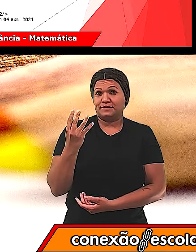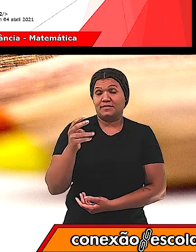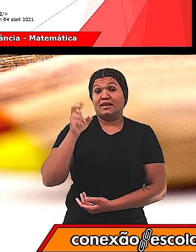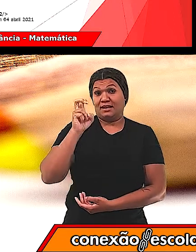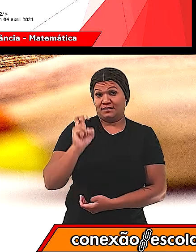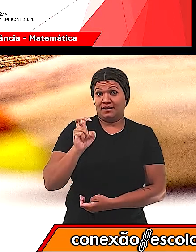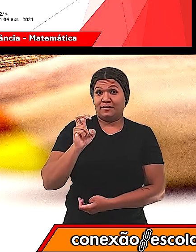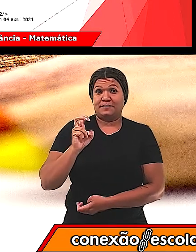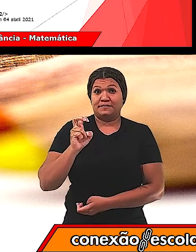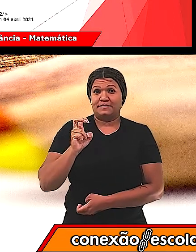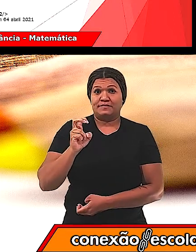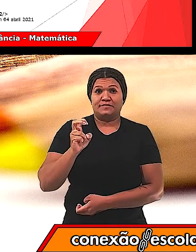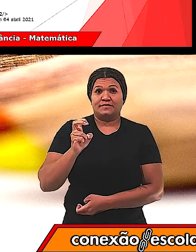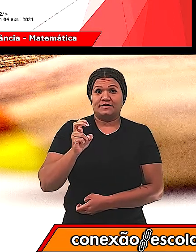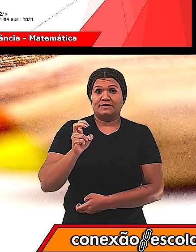5,